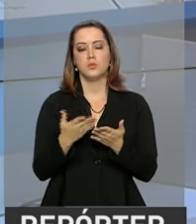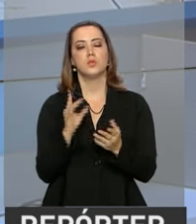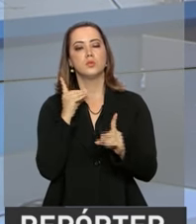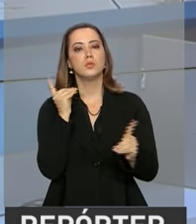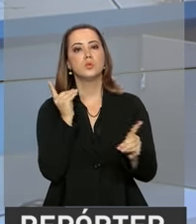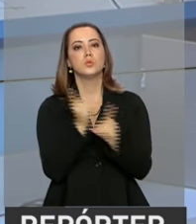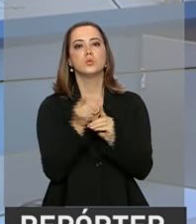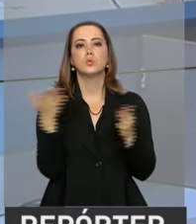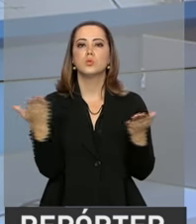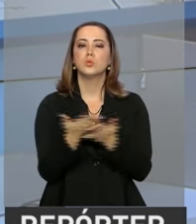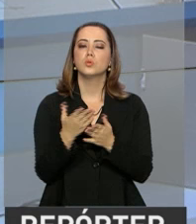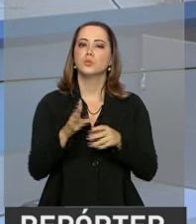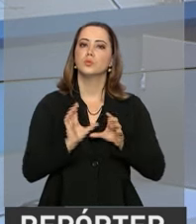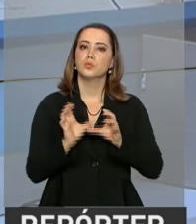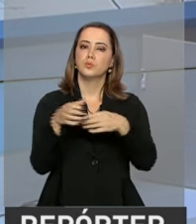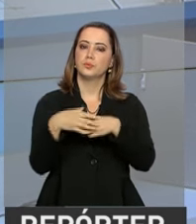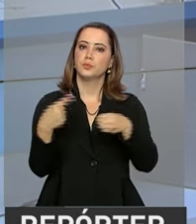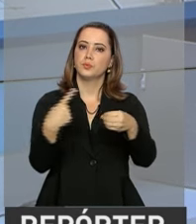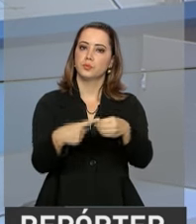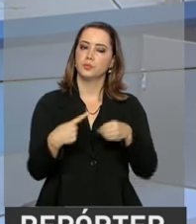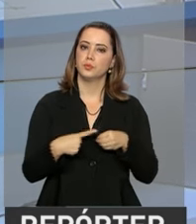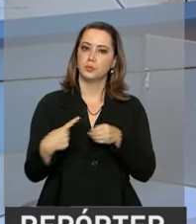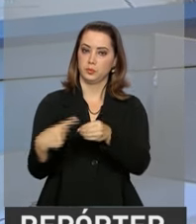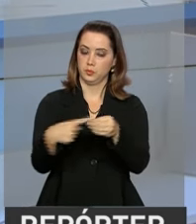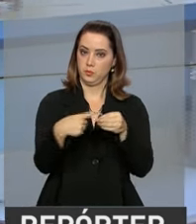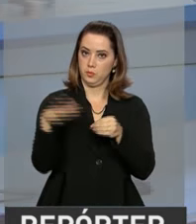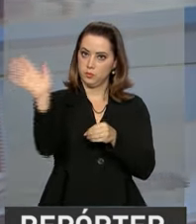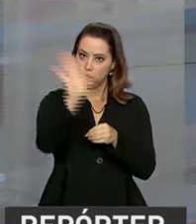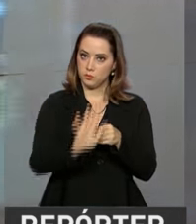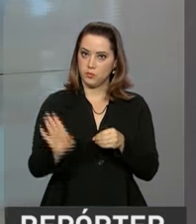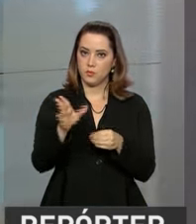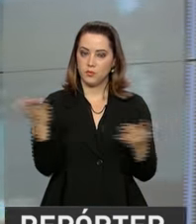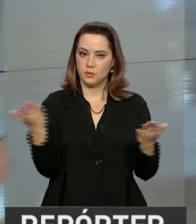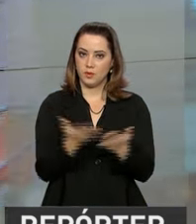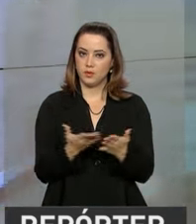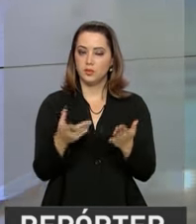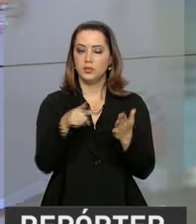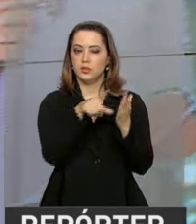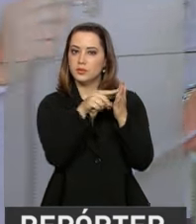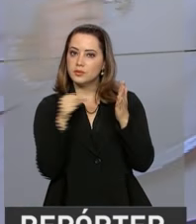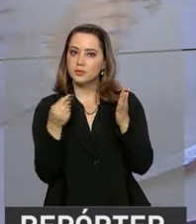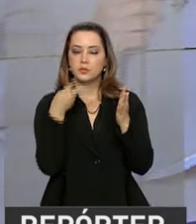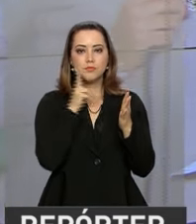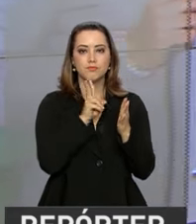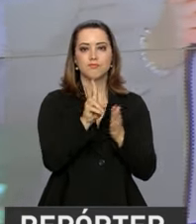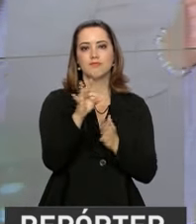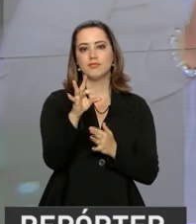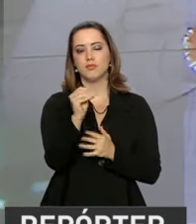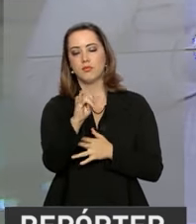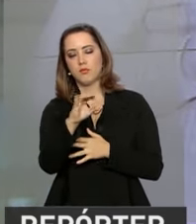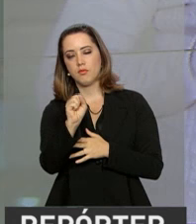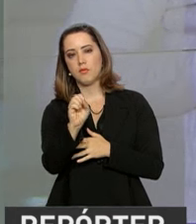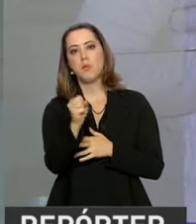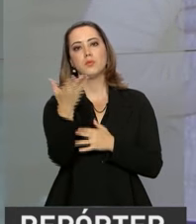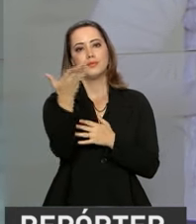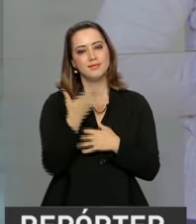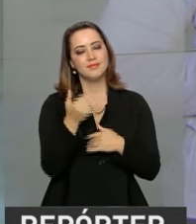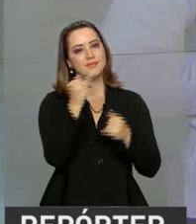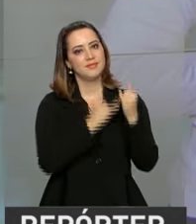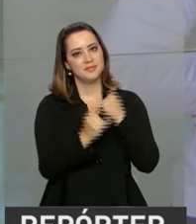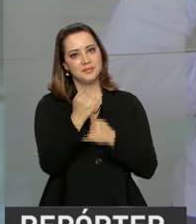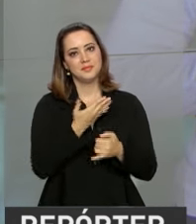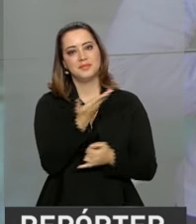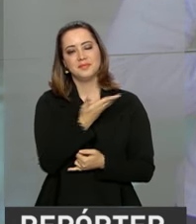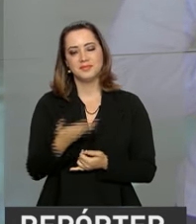Movimento Municipalista Nacional. Nós vamos ao vivo ao Palácio do Planalto conversar com Taísa Dias que traz as informações pra gente.